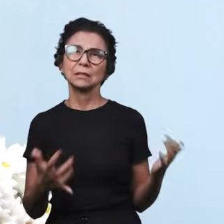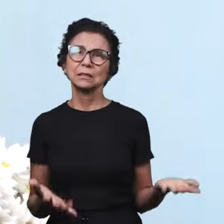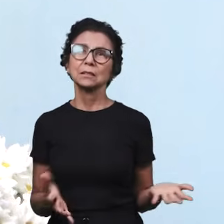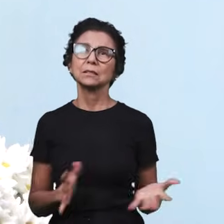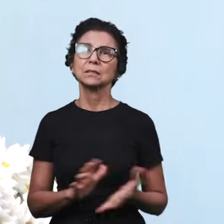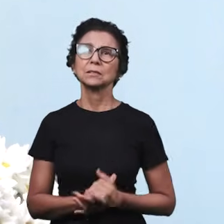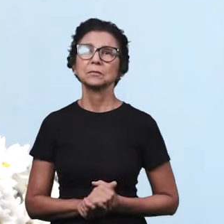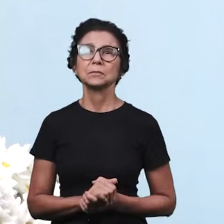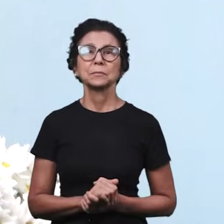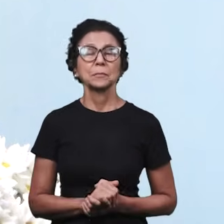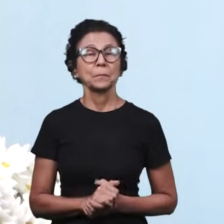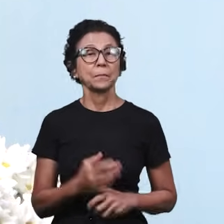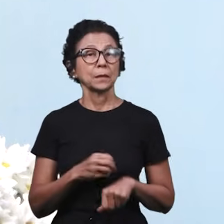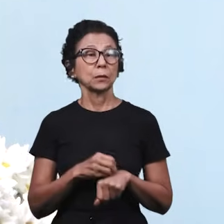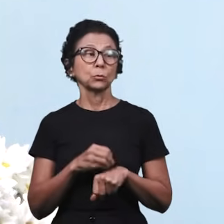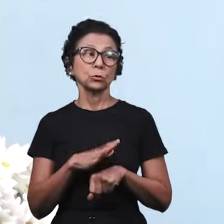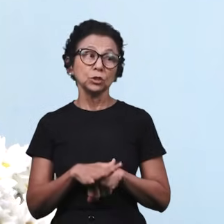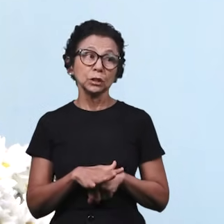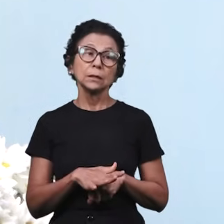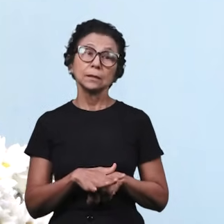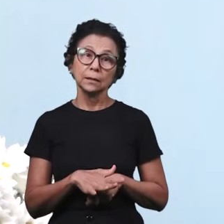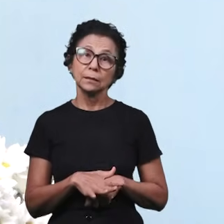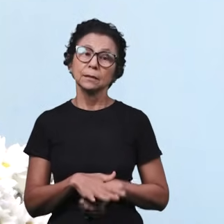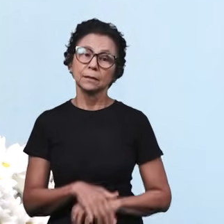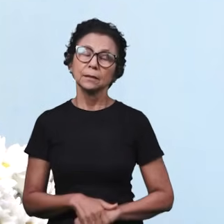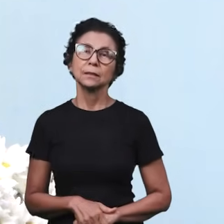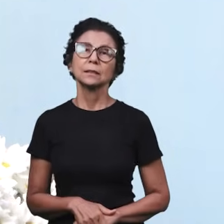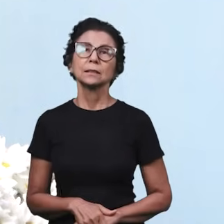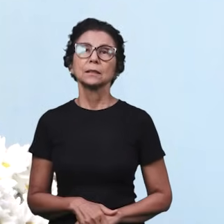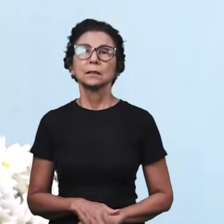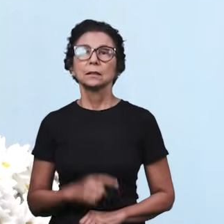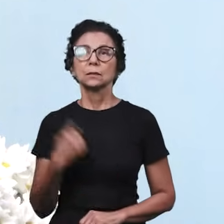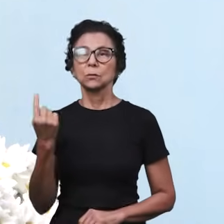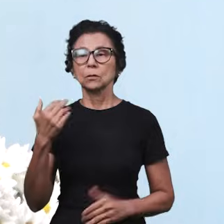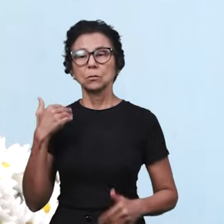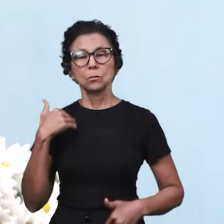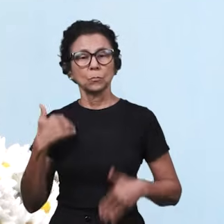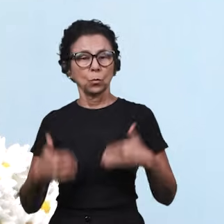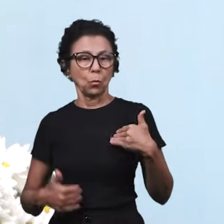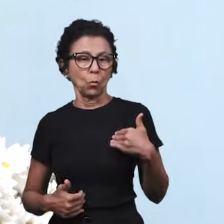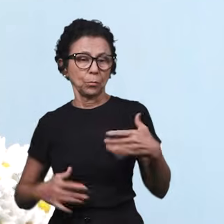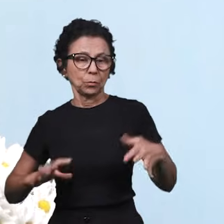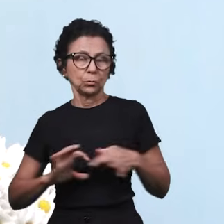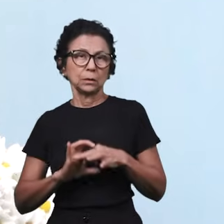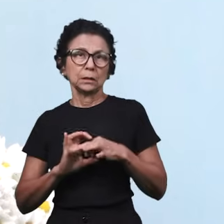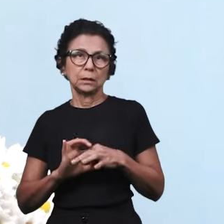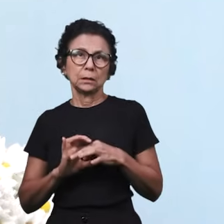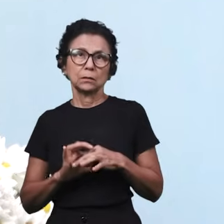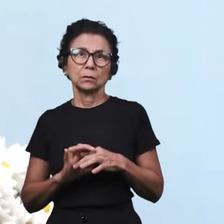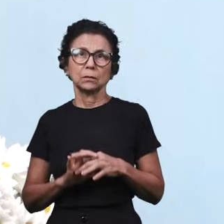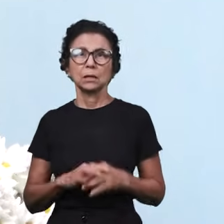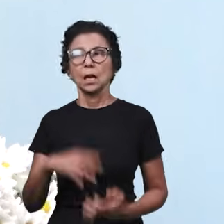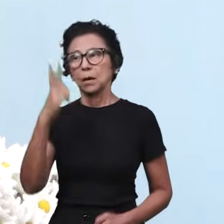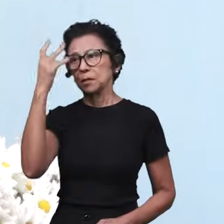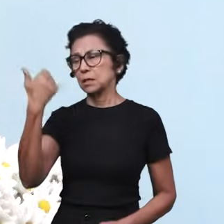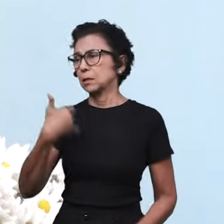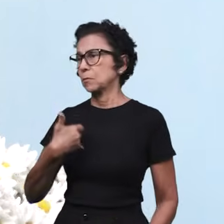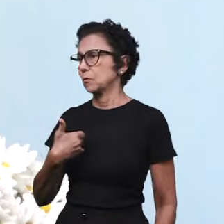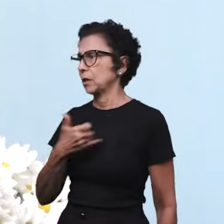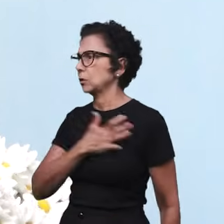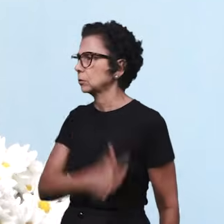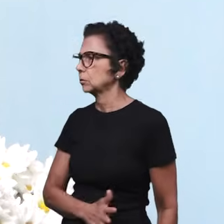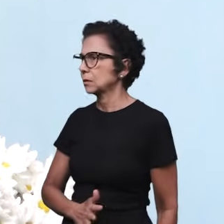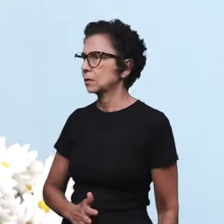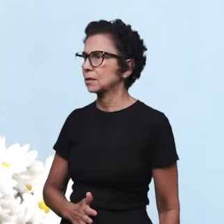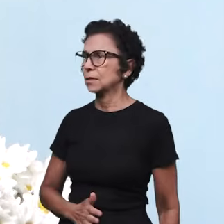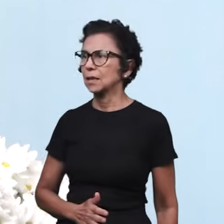atenção. Então é isso, nós somos um corpo. E aí fala assim, não gostei. sabe, que a Pri falou, mas a Pri vai me falar